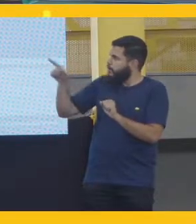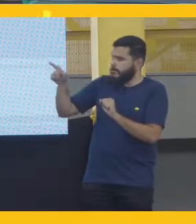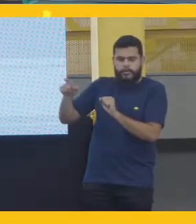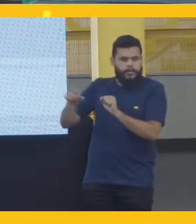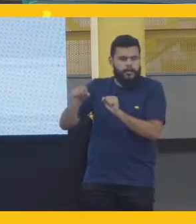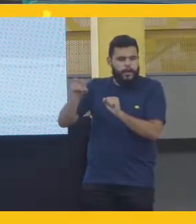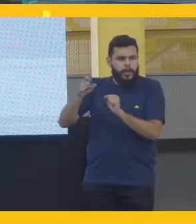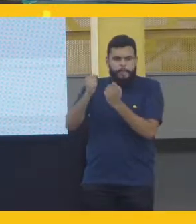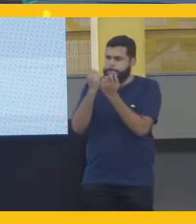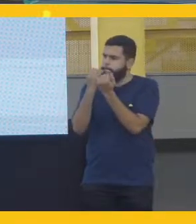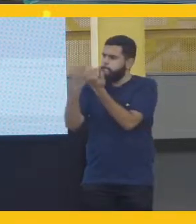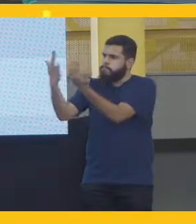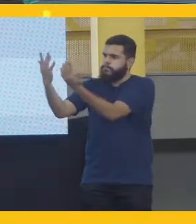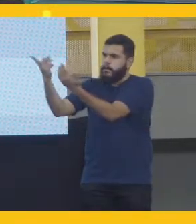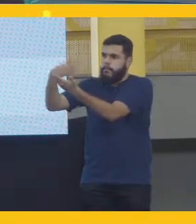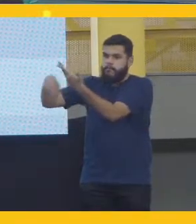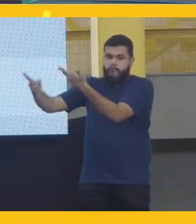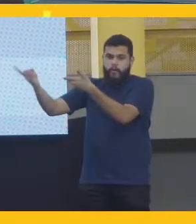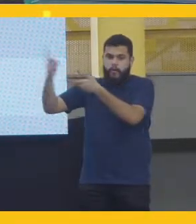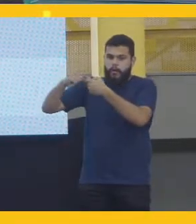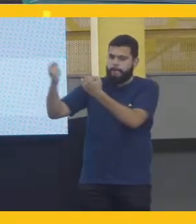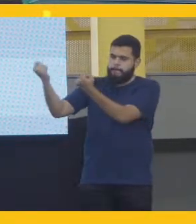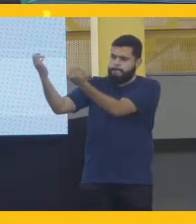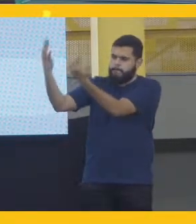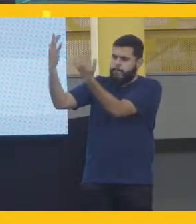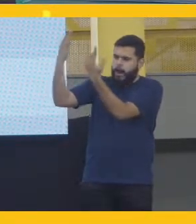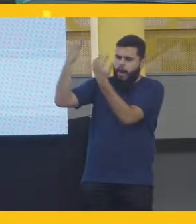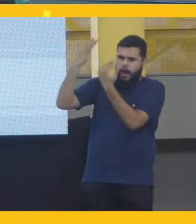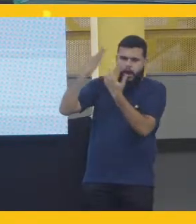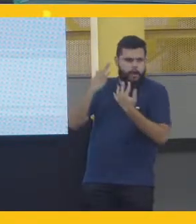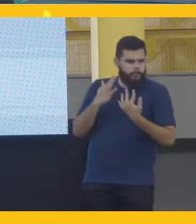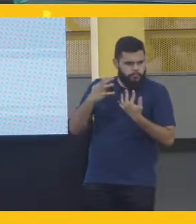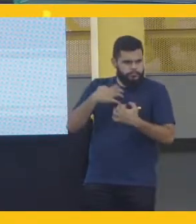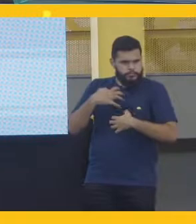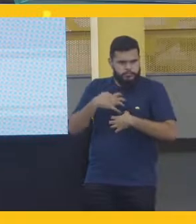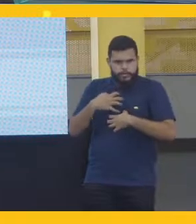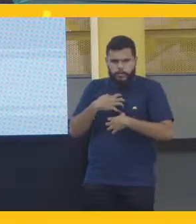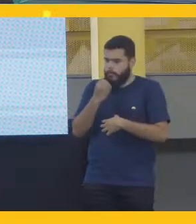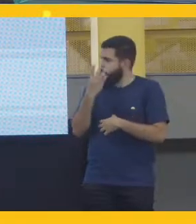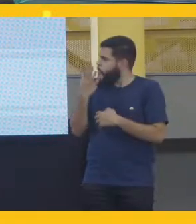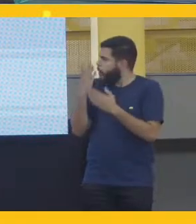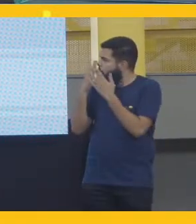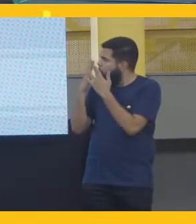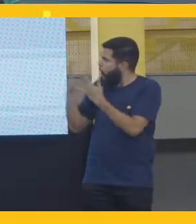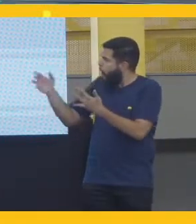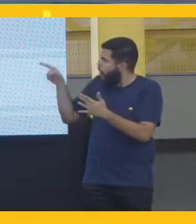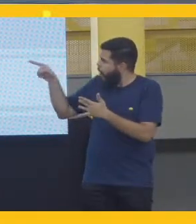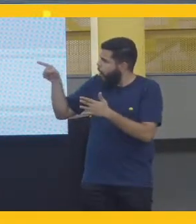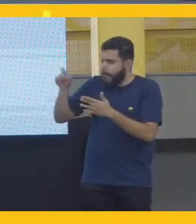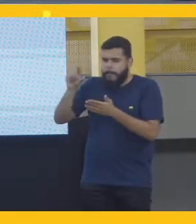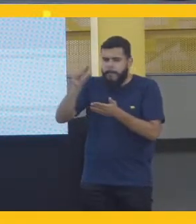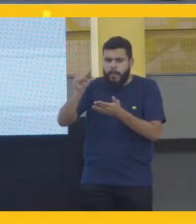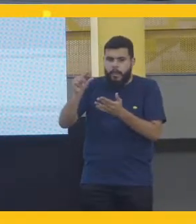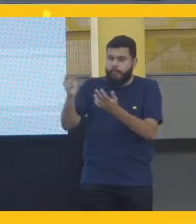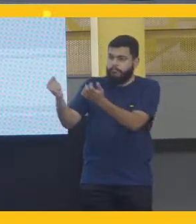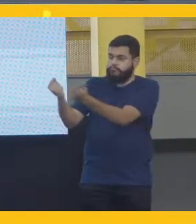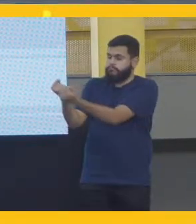E reflete. Então você transforma uma coisa que era um ponto num negócio gigante por